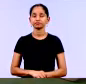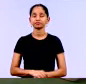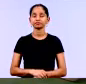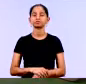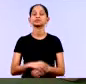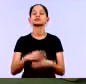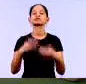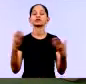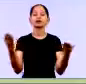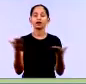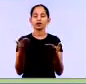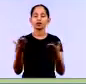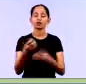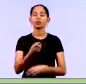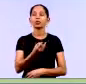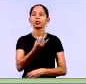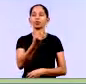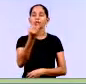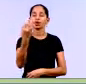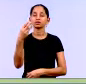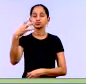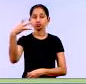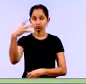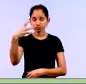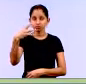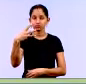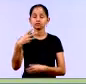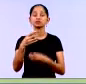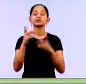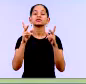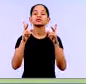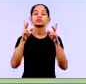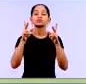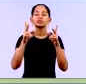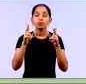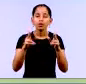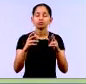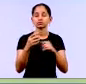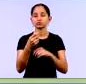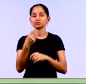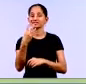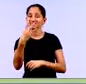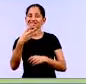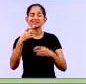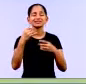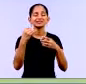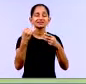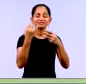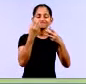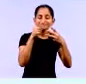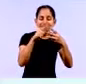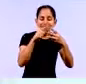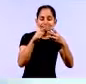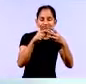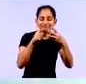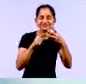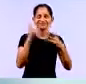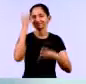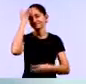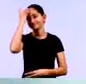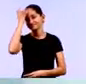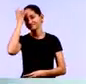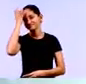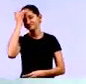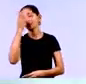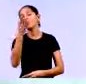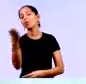são os 3 orçamentos específicos que fornecem dados para o orçamento de custo de produção? Ah, essa é moleza, hein? Quais